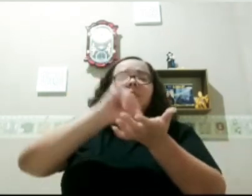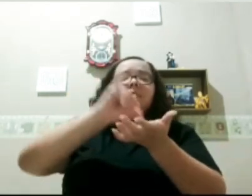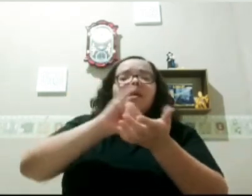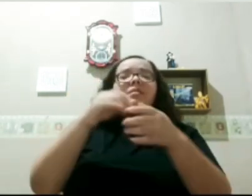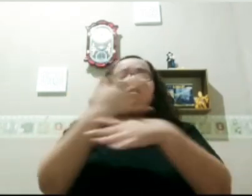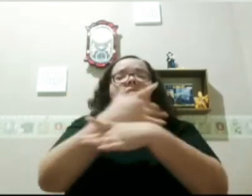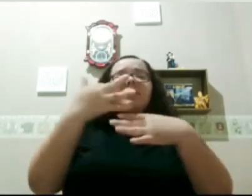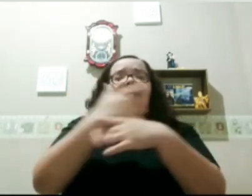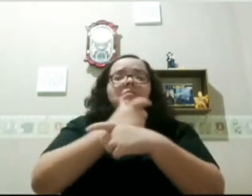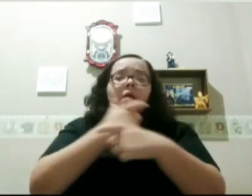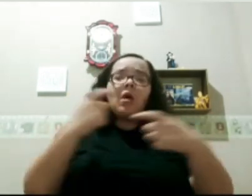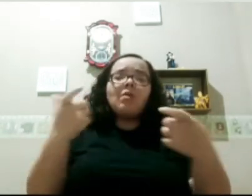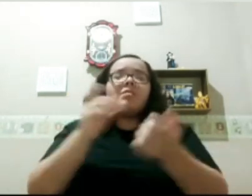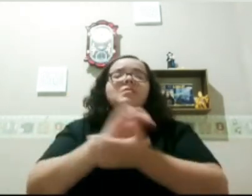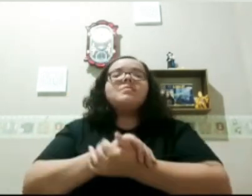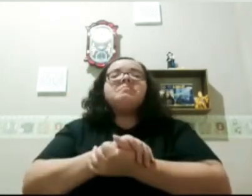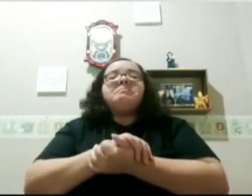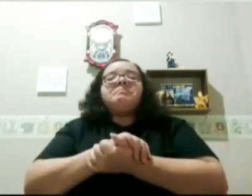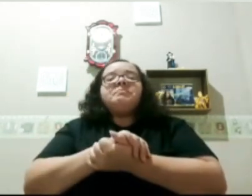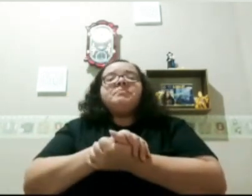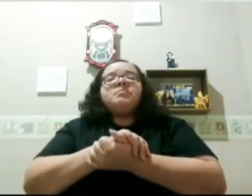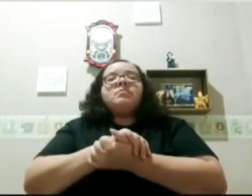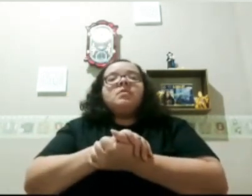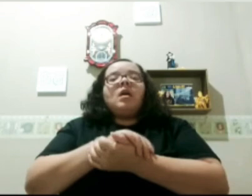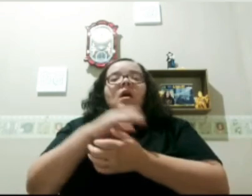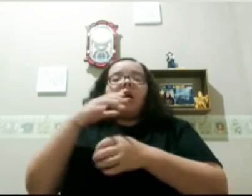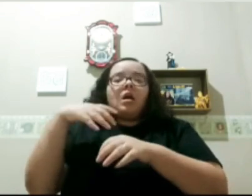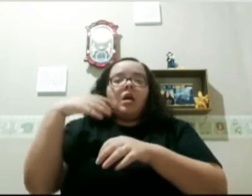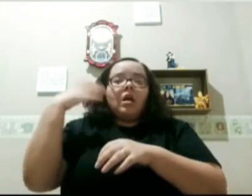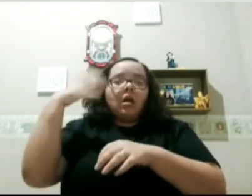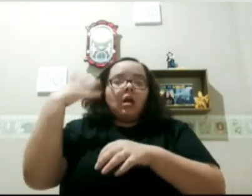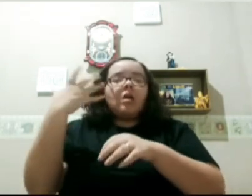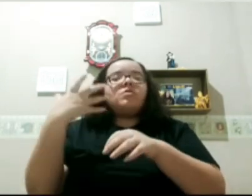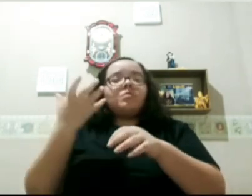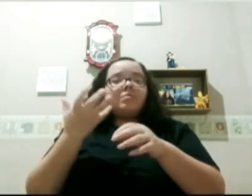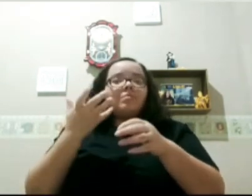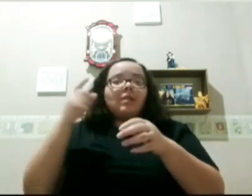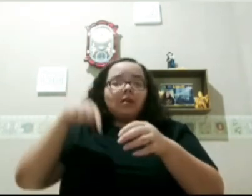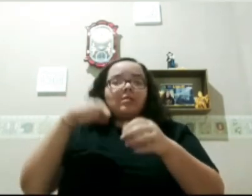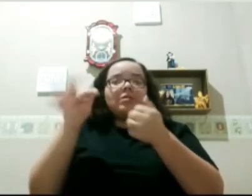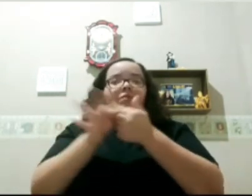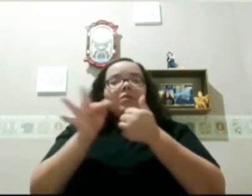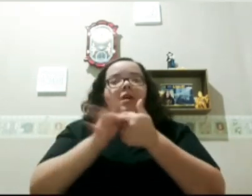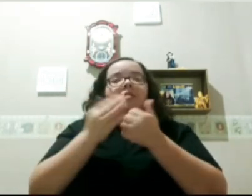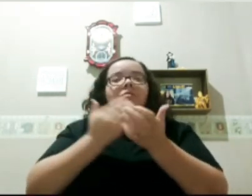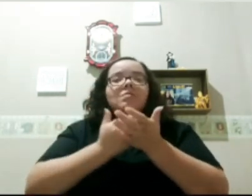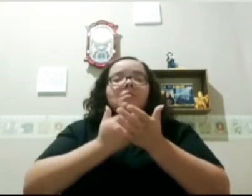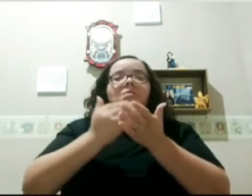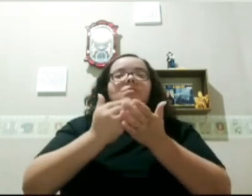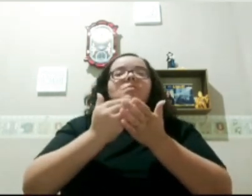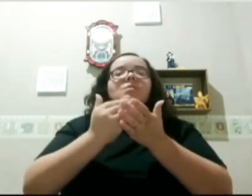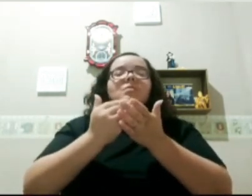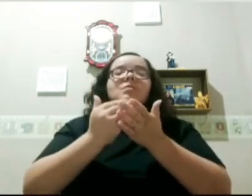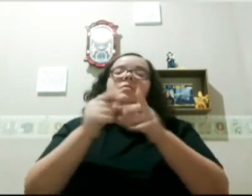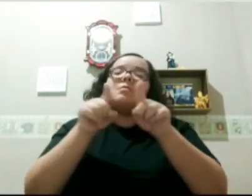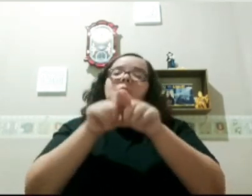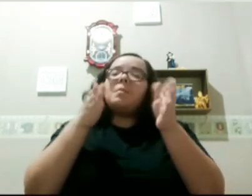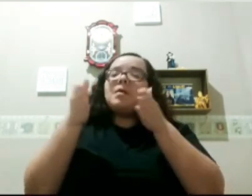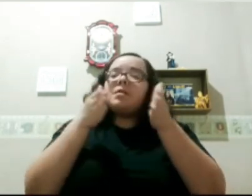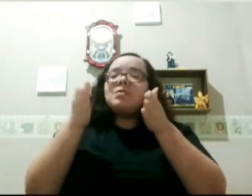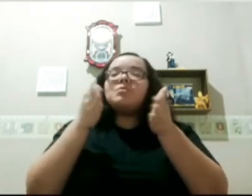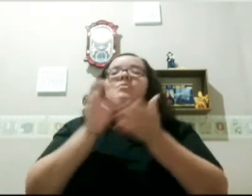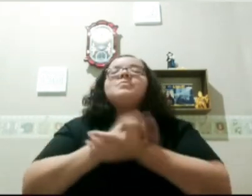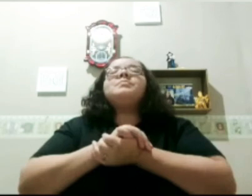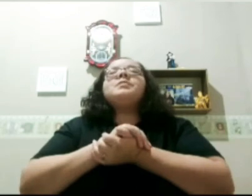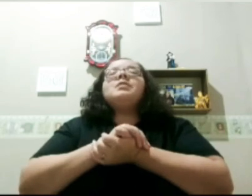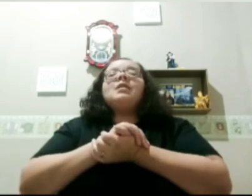cidades maiores. A nossa Pajeú, pioneira, nosso povo mais uma vez à frente aí junto com a história. Isso é